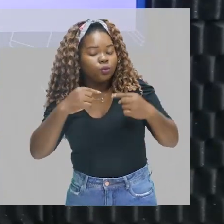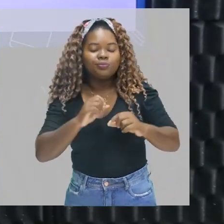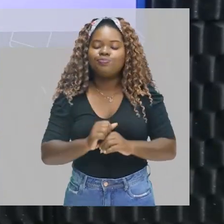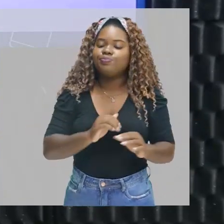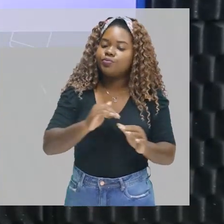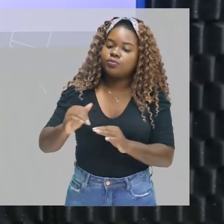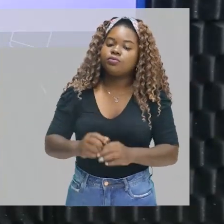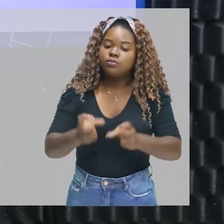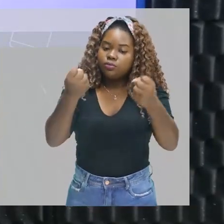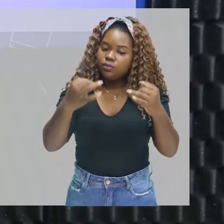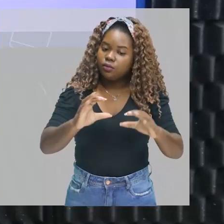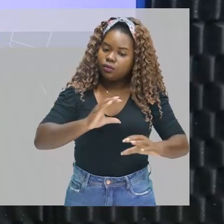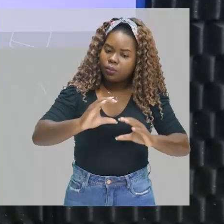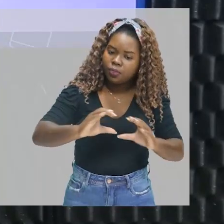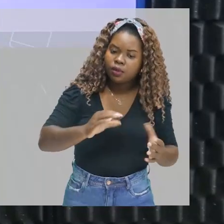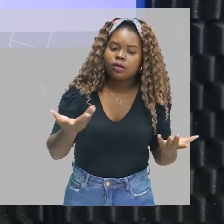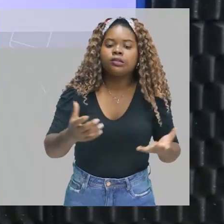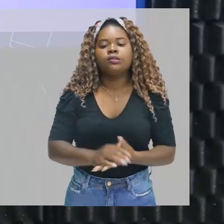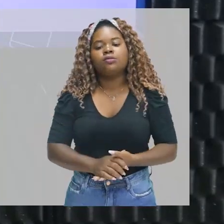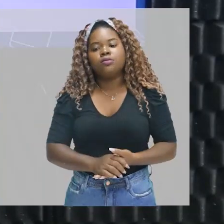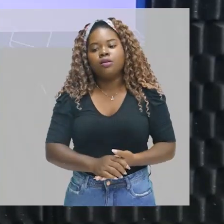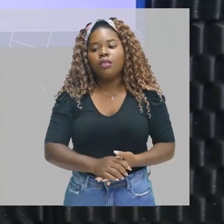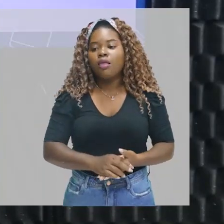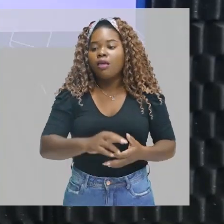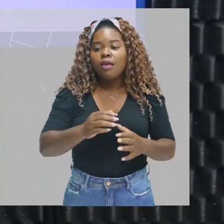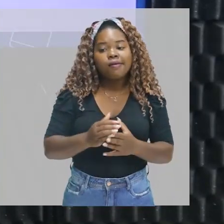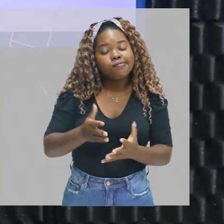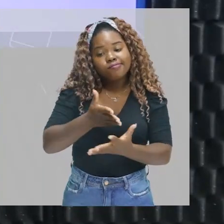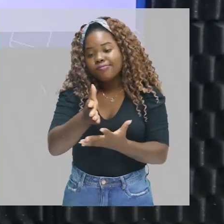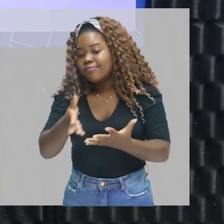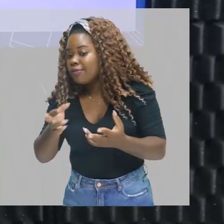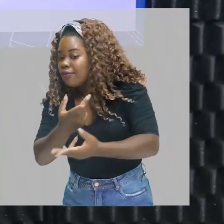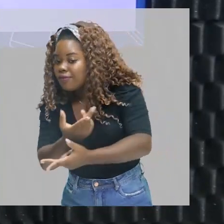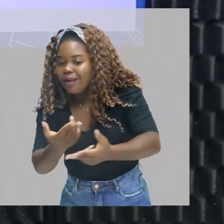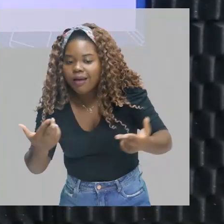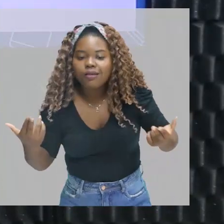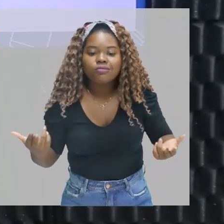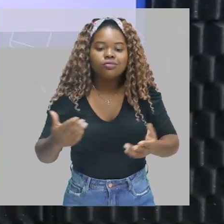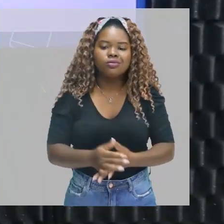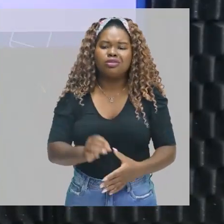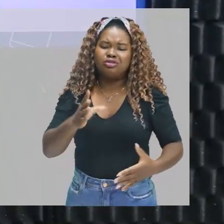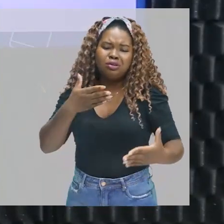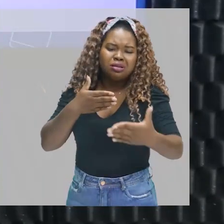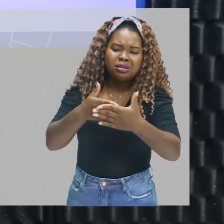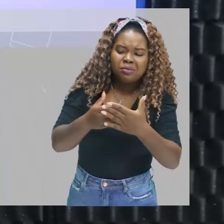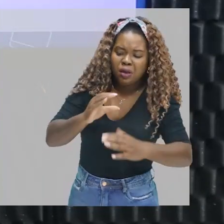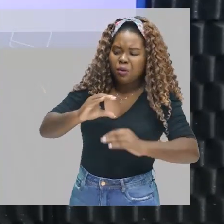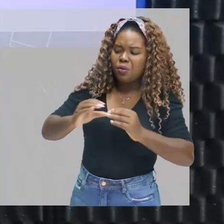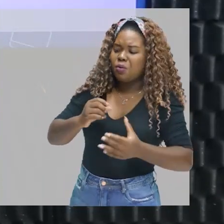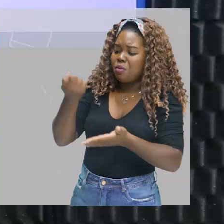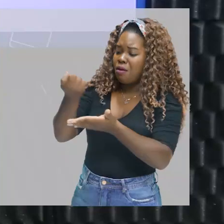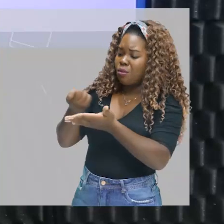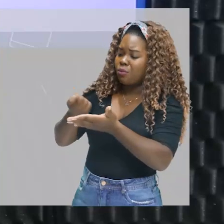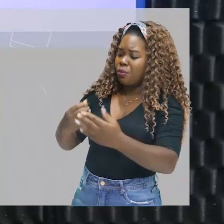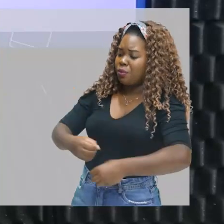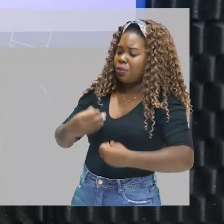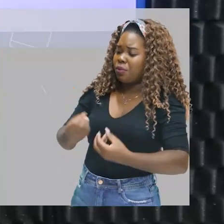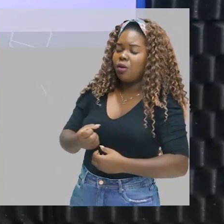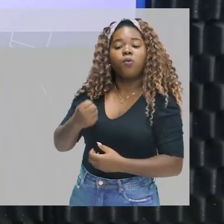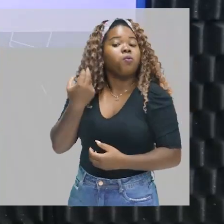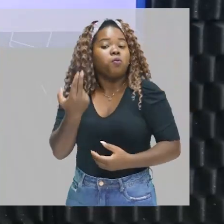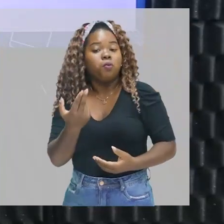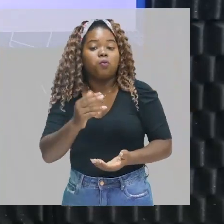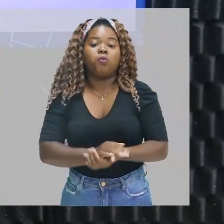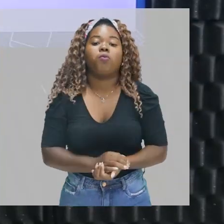de comunicação, é algo bastante amplo. Nós não podemos restringir apenas a comunicação escrita ou a